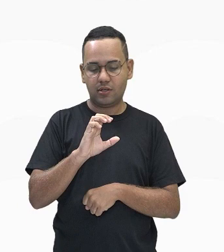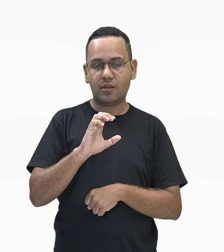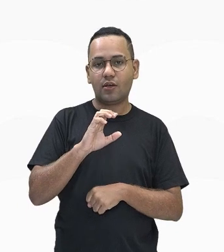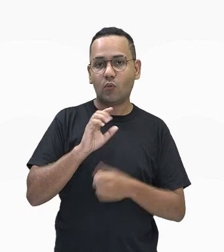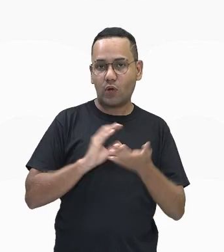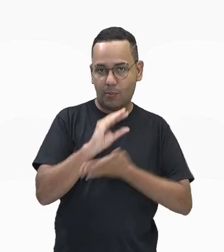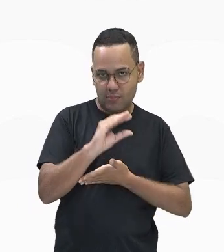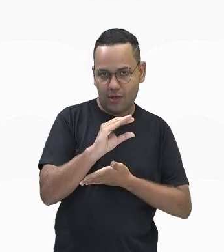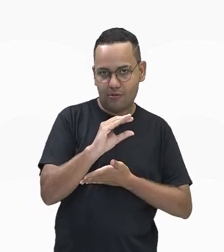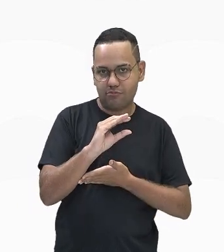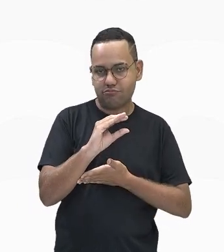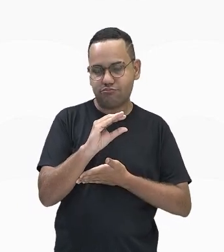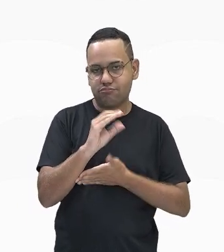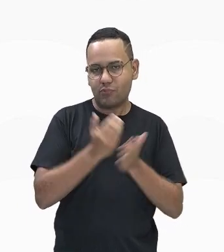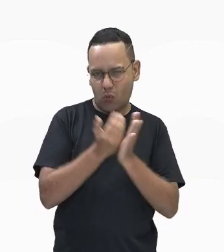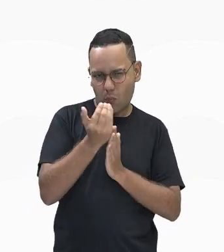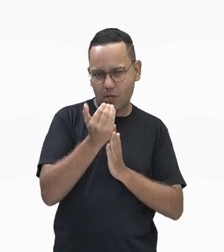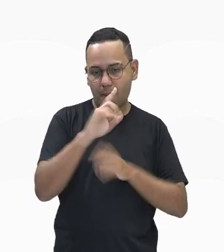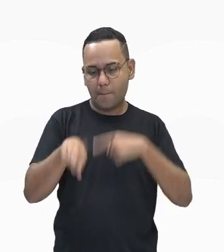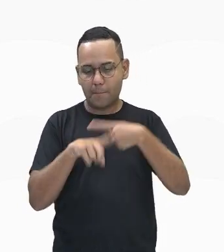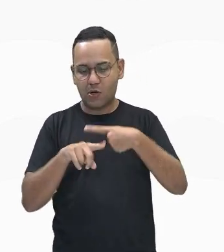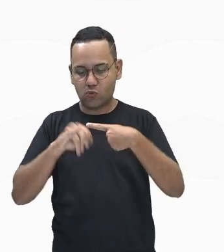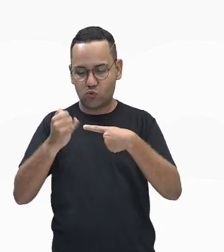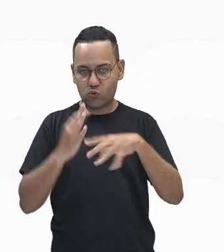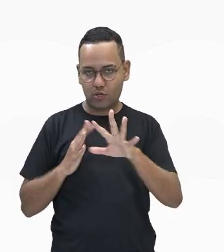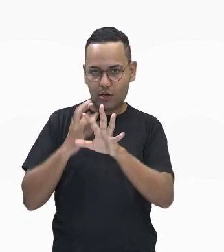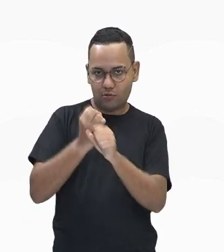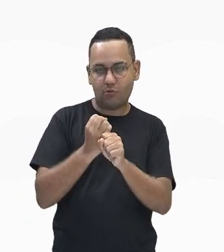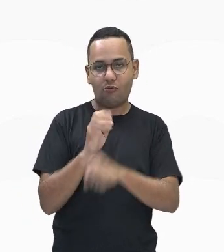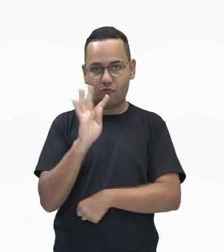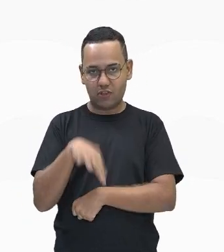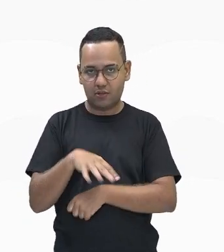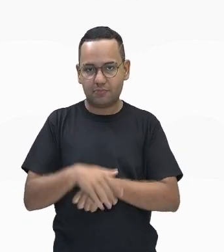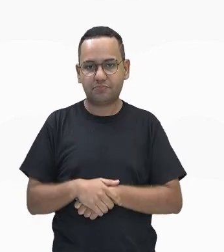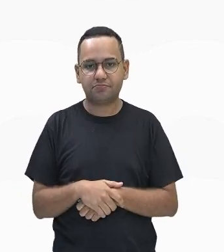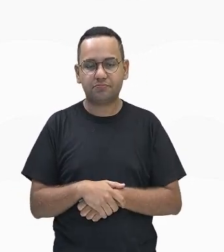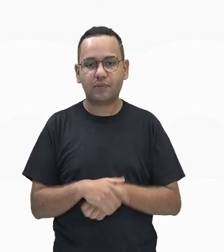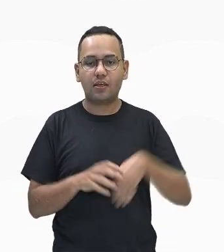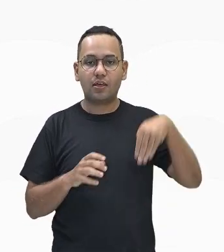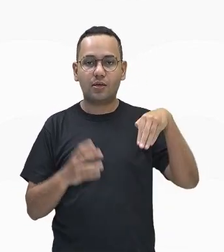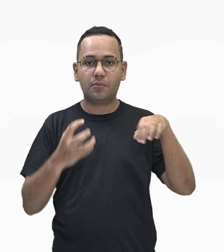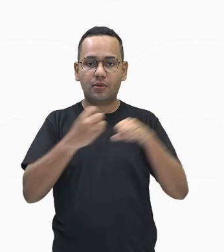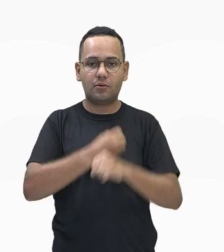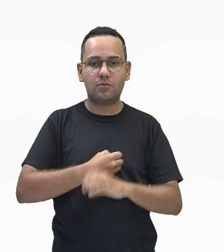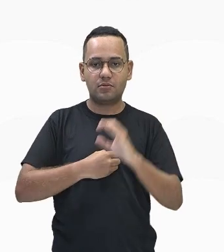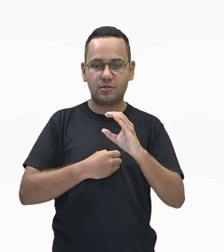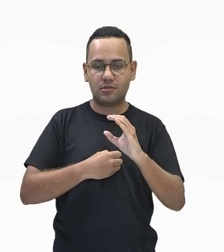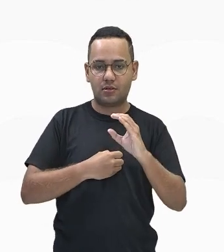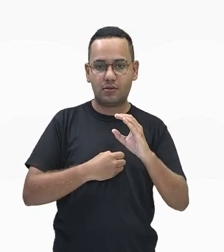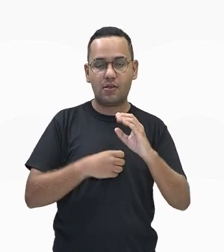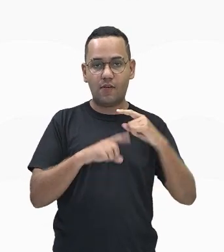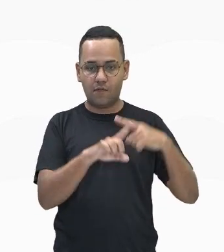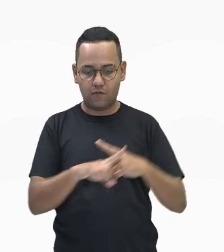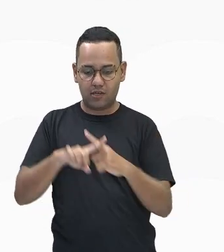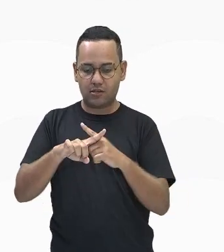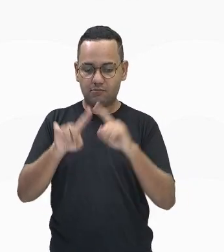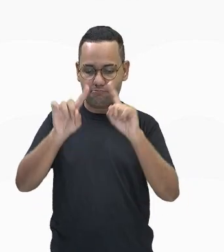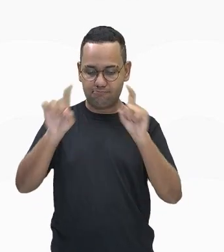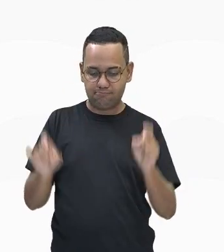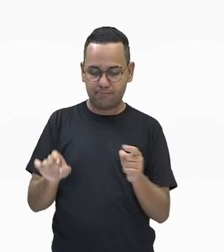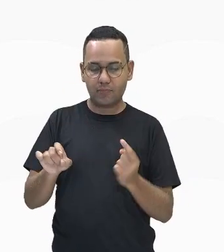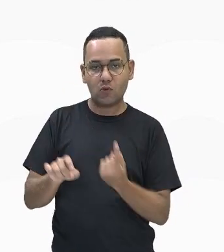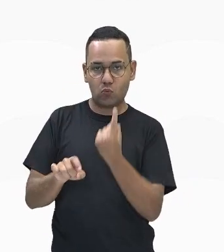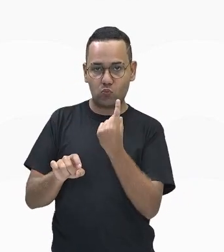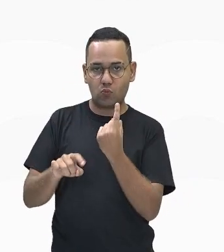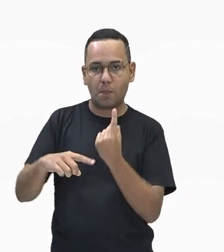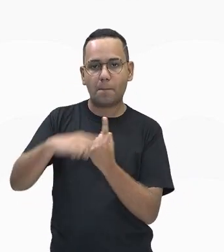ser montante igual ao C, que é o capital, e nós temos aí, entre